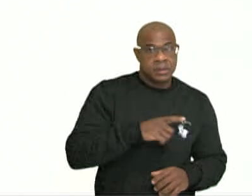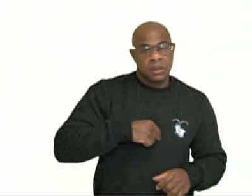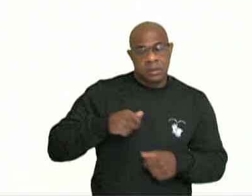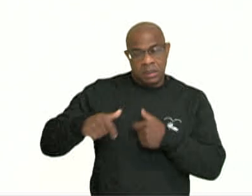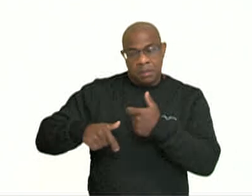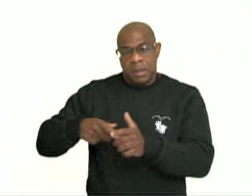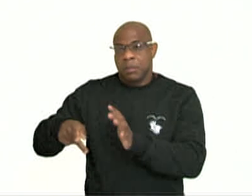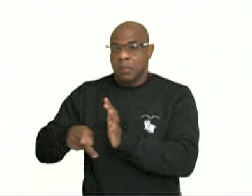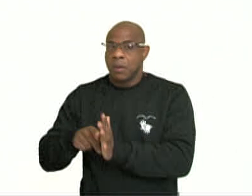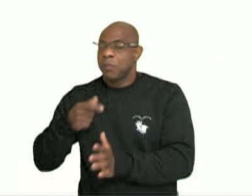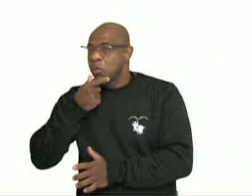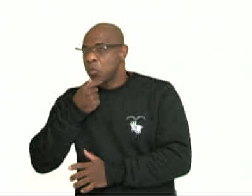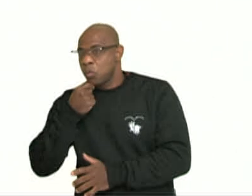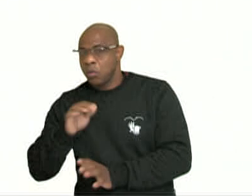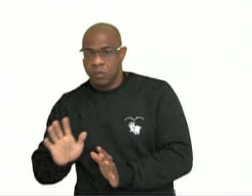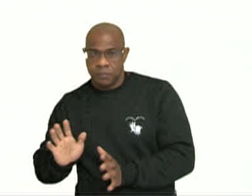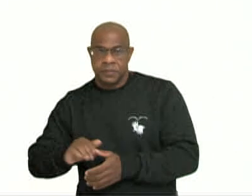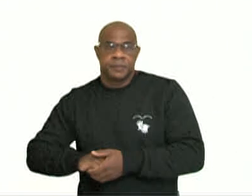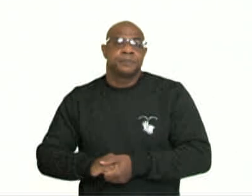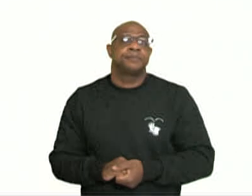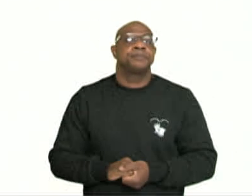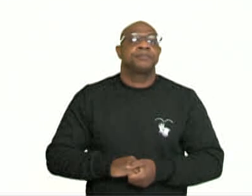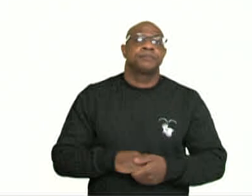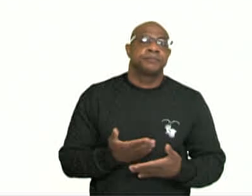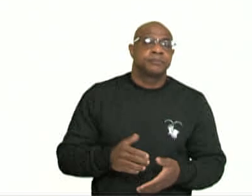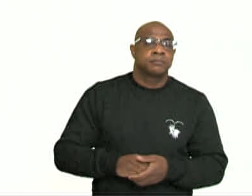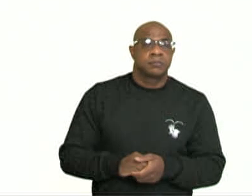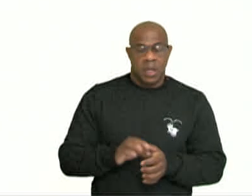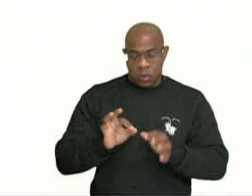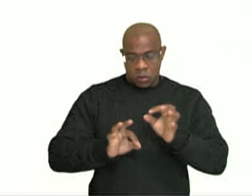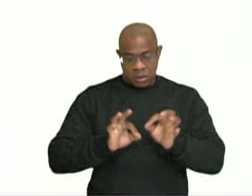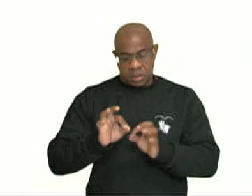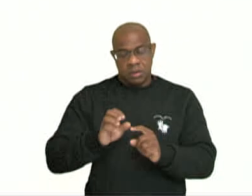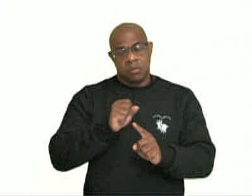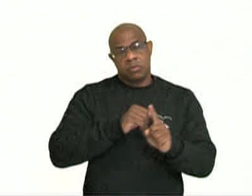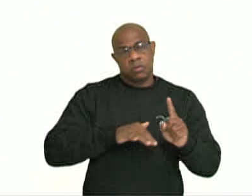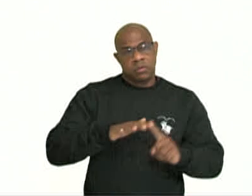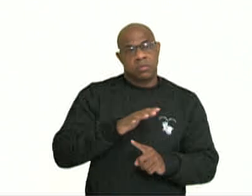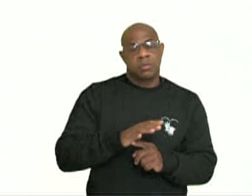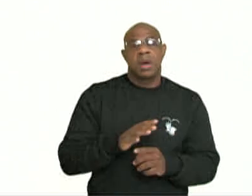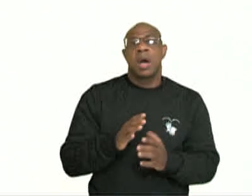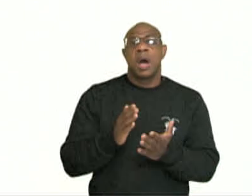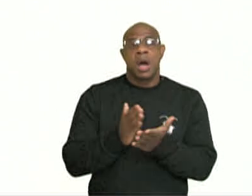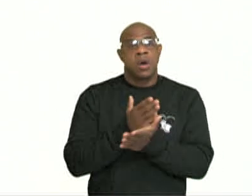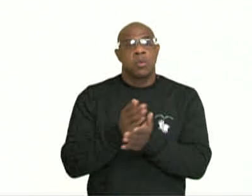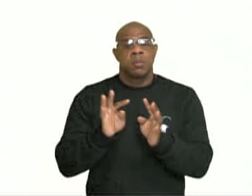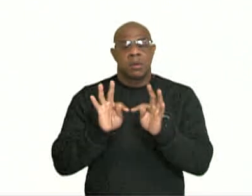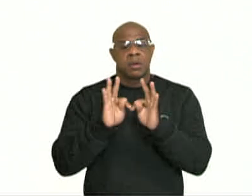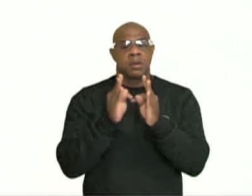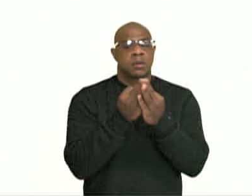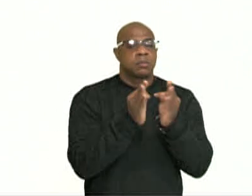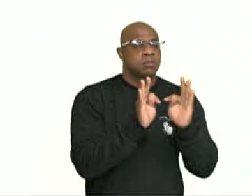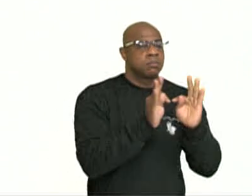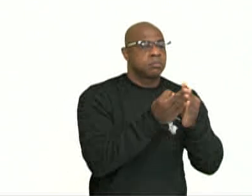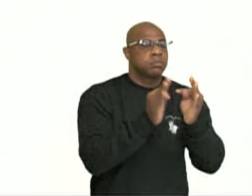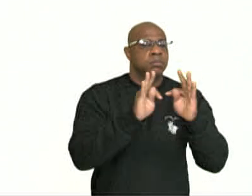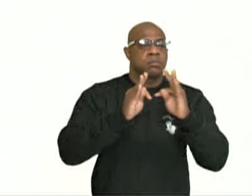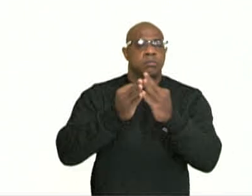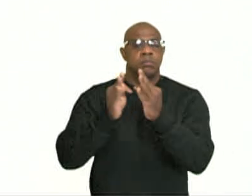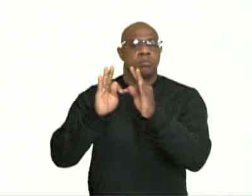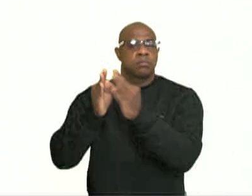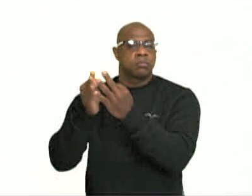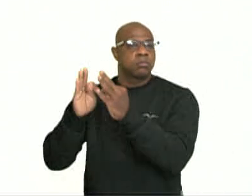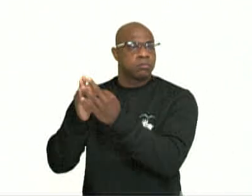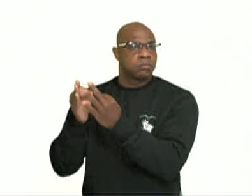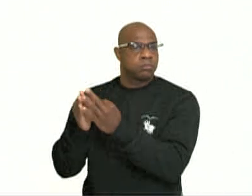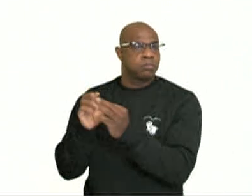e capacidade. A organização social. Em algumas tribos indígenas, assim, de modo bem geral, galerinha do sexto